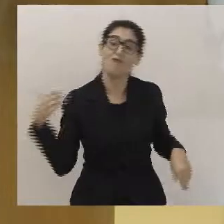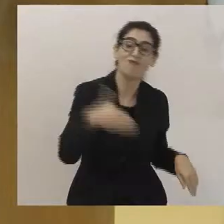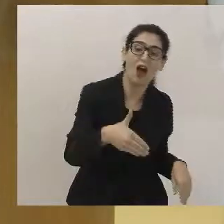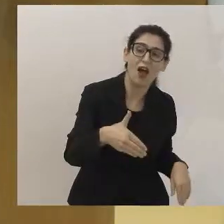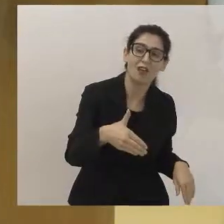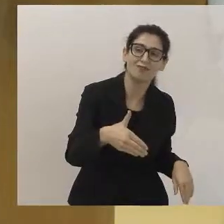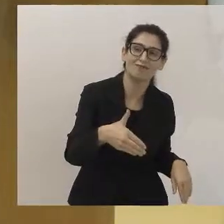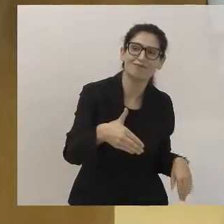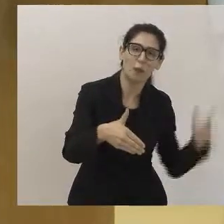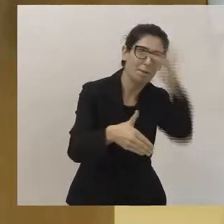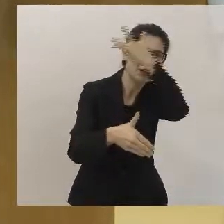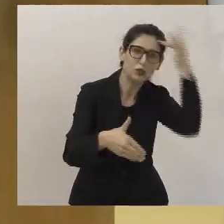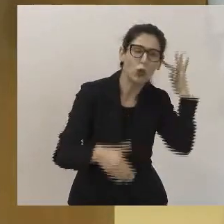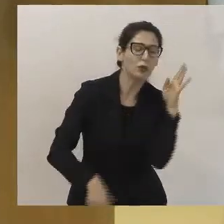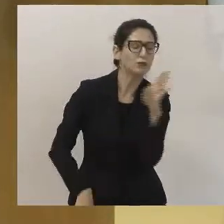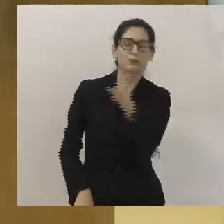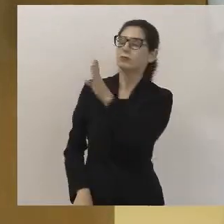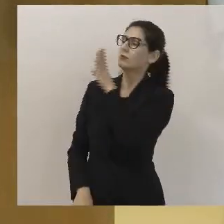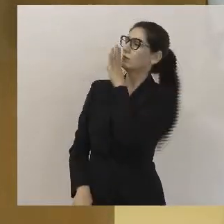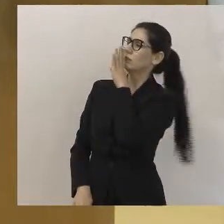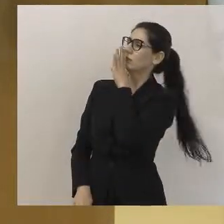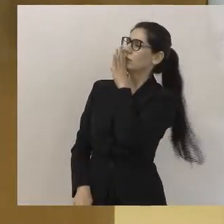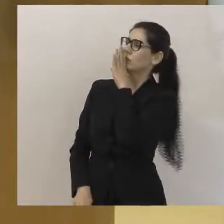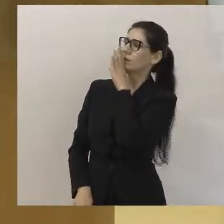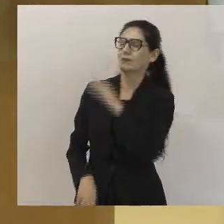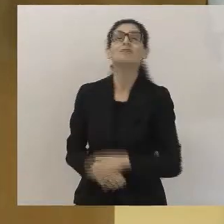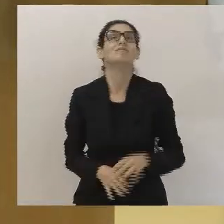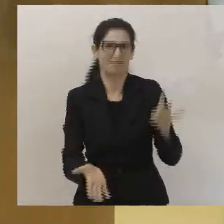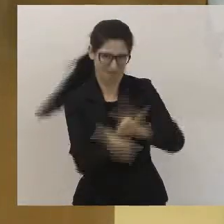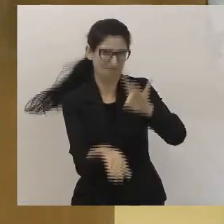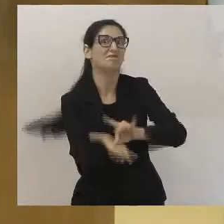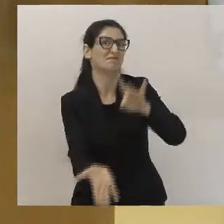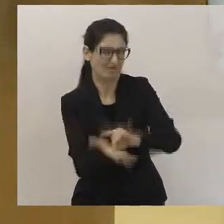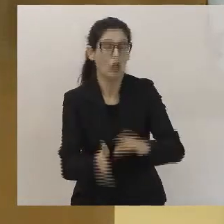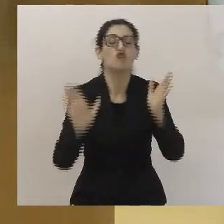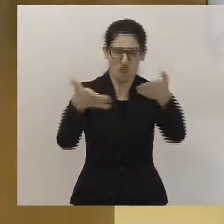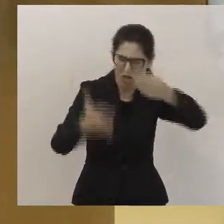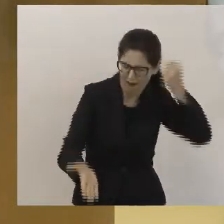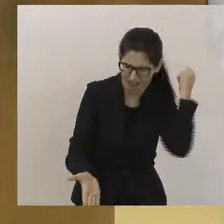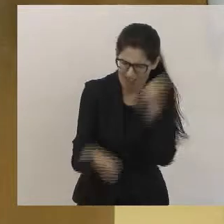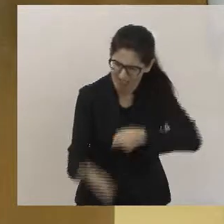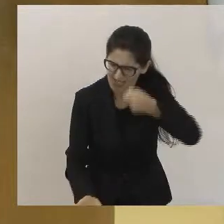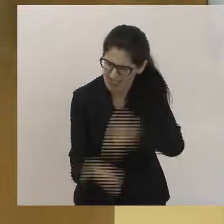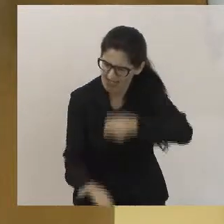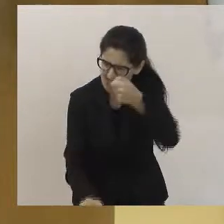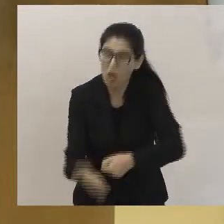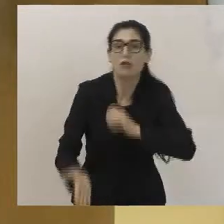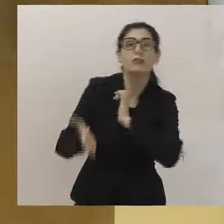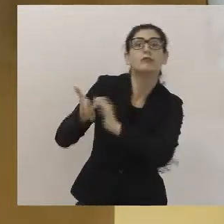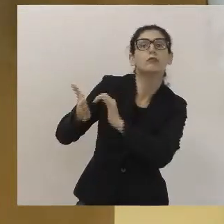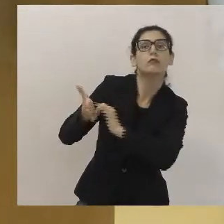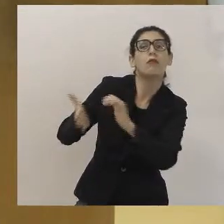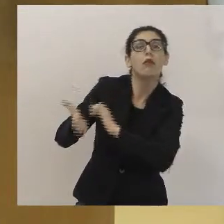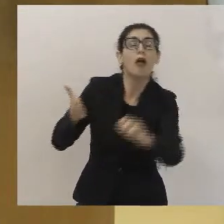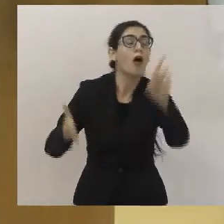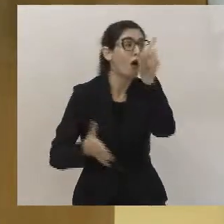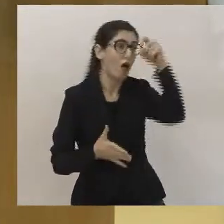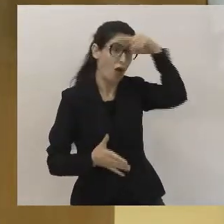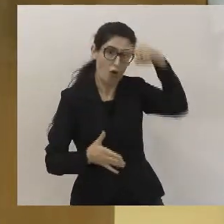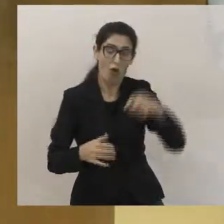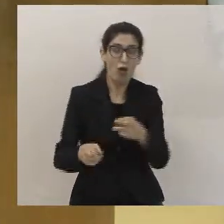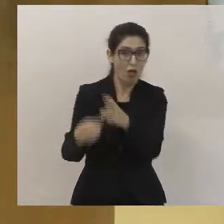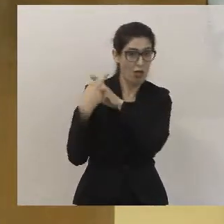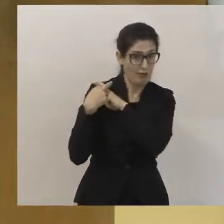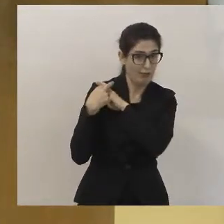não percebe o vereador já fiz a cobrança para a secretaria de saúde secretaria de saúde